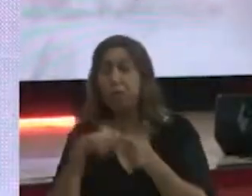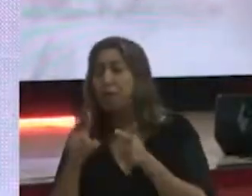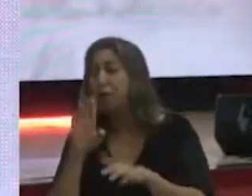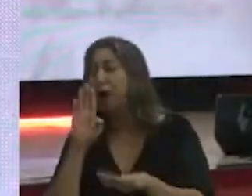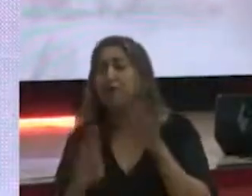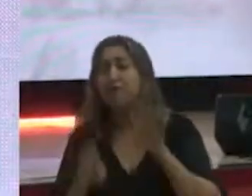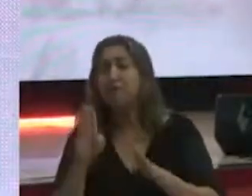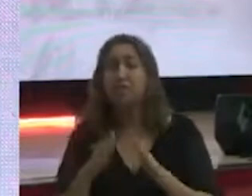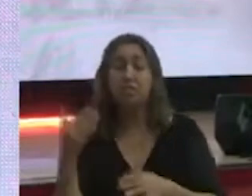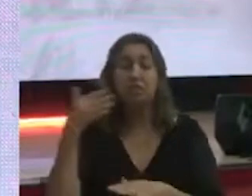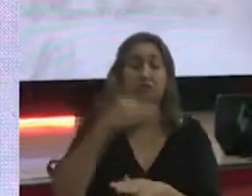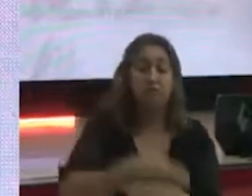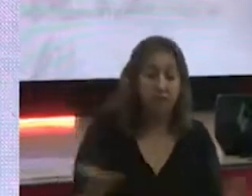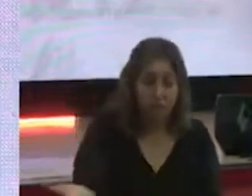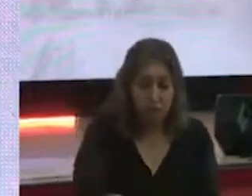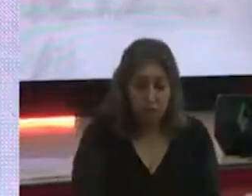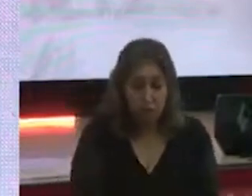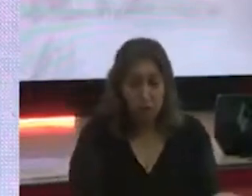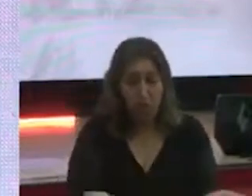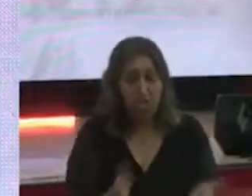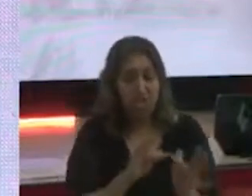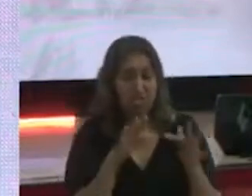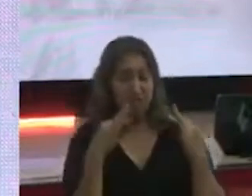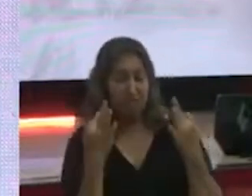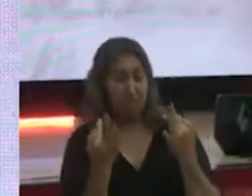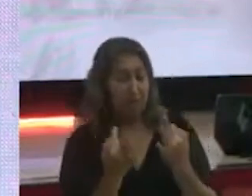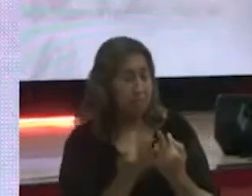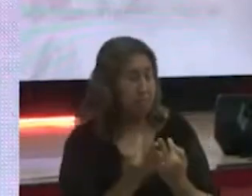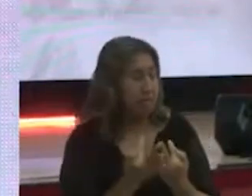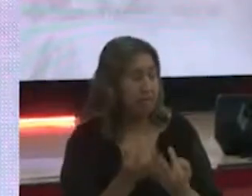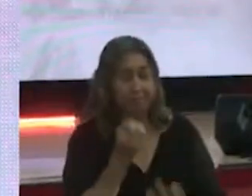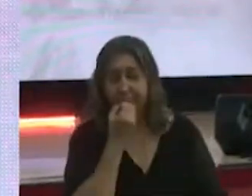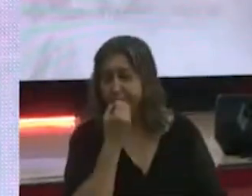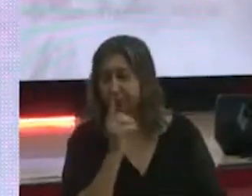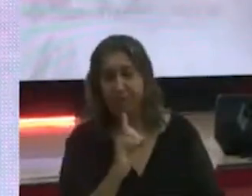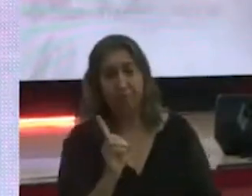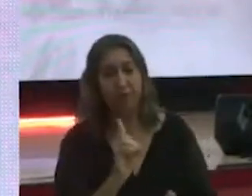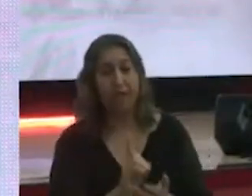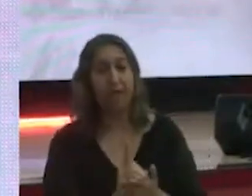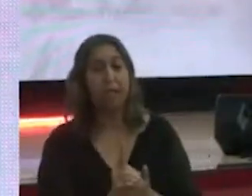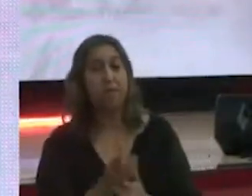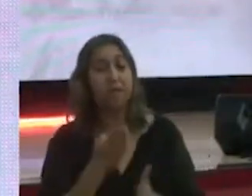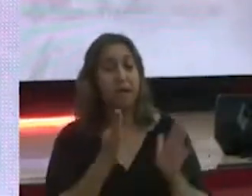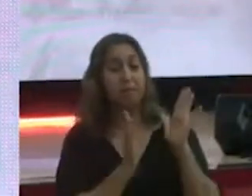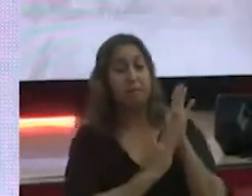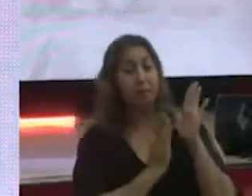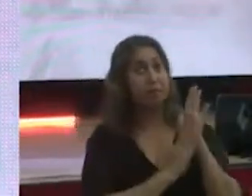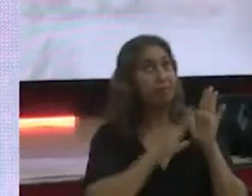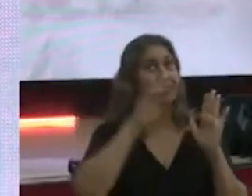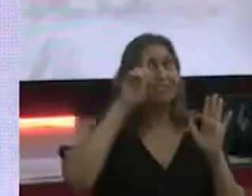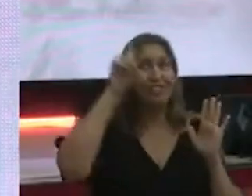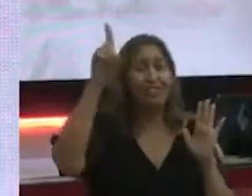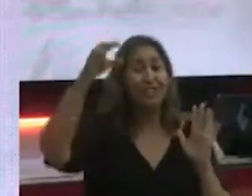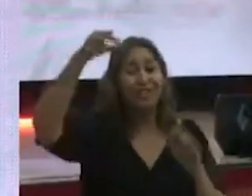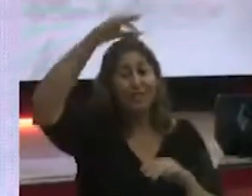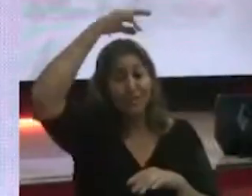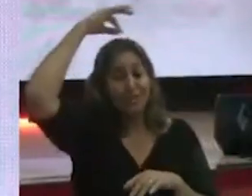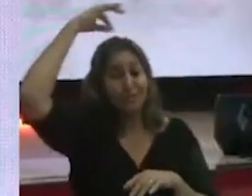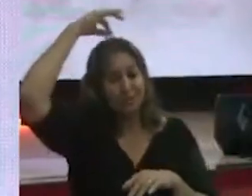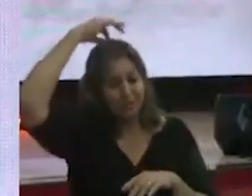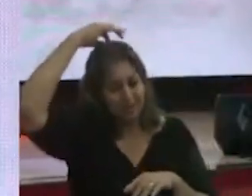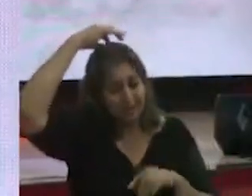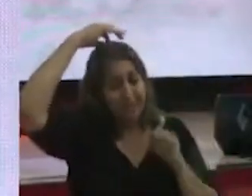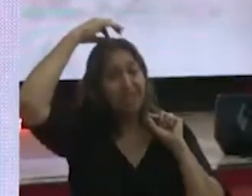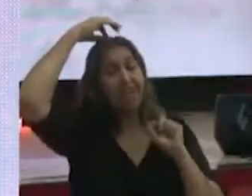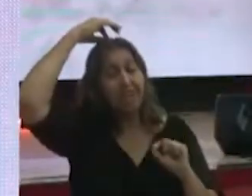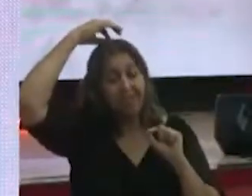sabe você veio esta noite e a sua família não está bem mas a proposta de Deus e do espírito santo